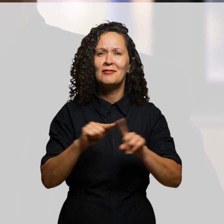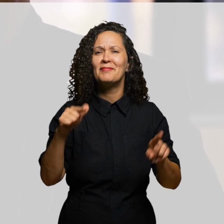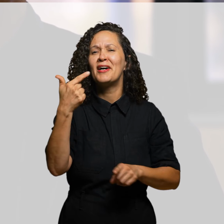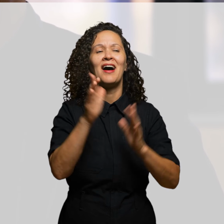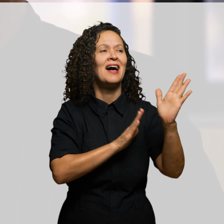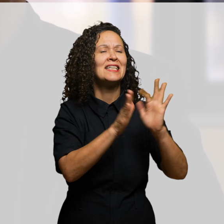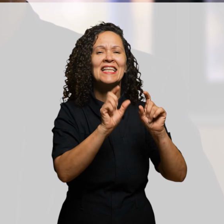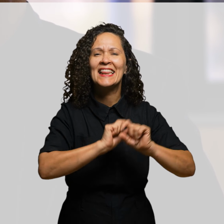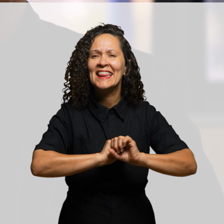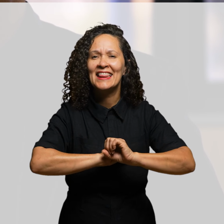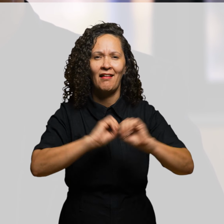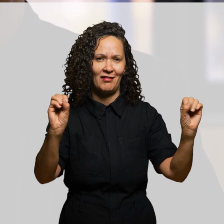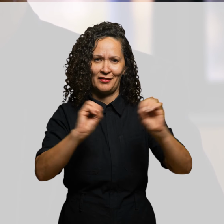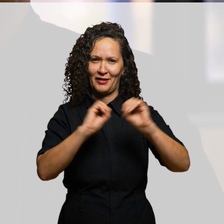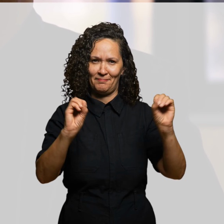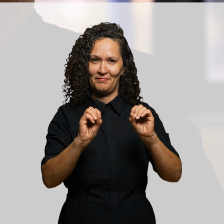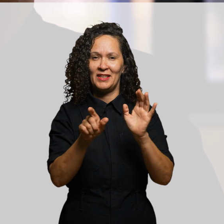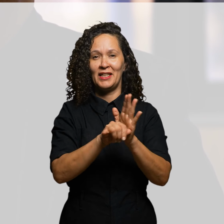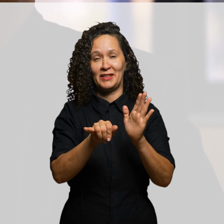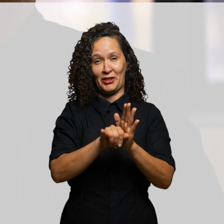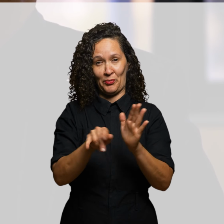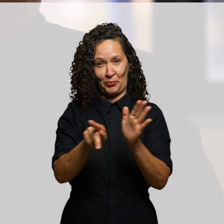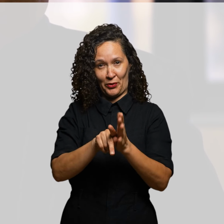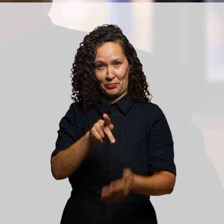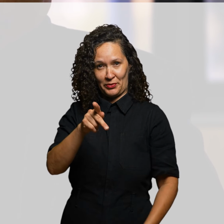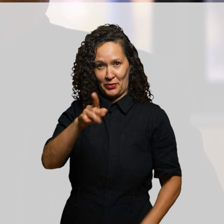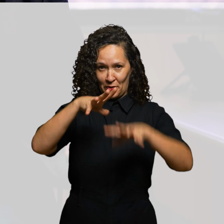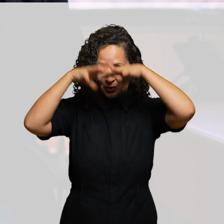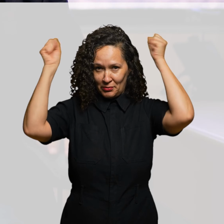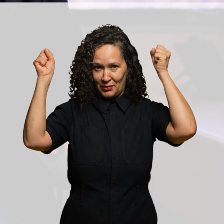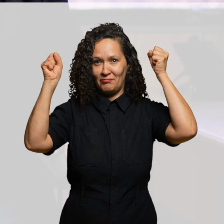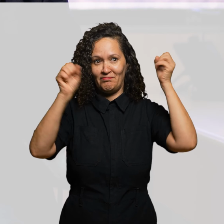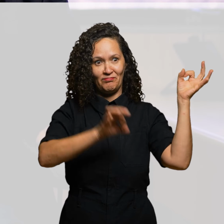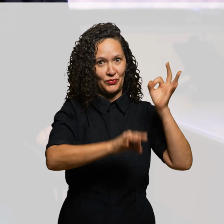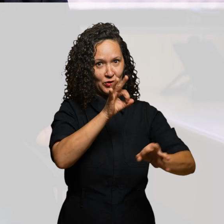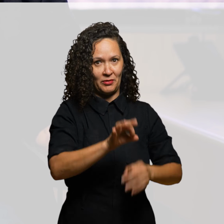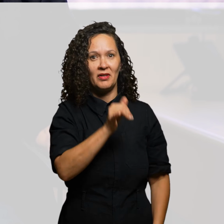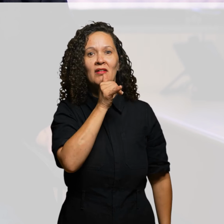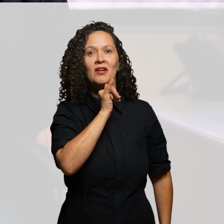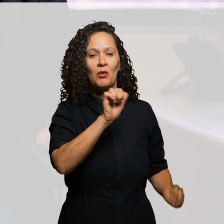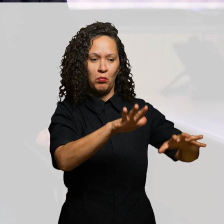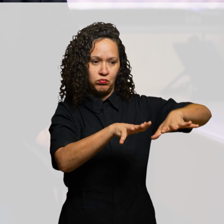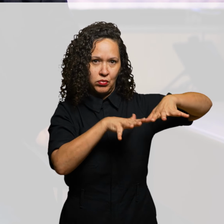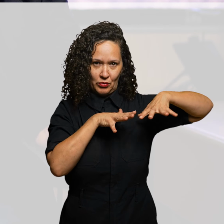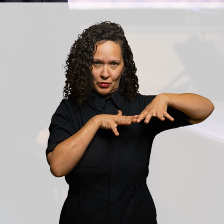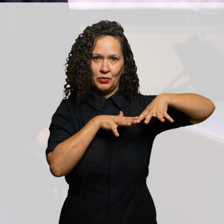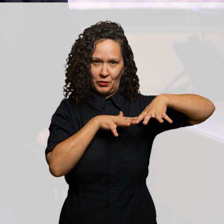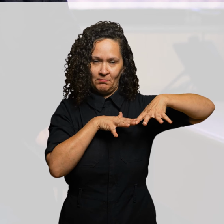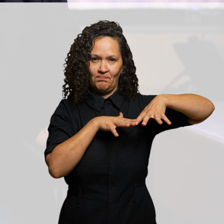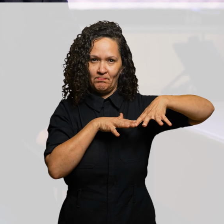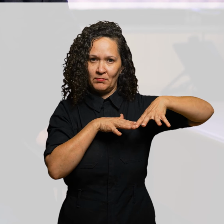acessibilidade no tribunal. Eu já tive uma sessão, aliás, uma audiência, num